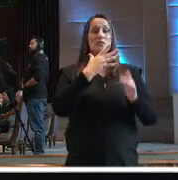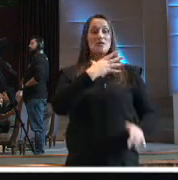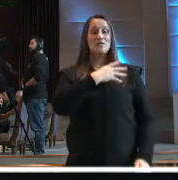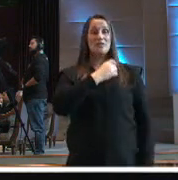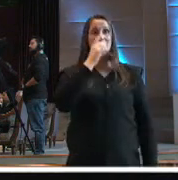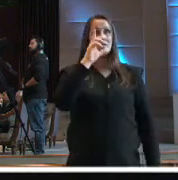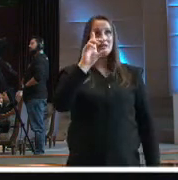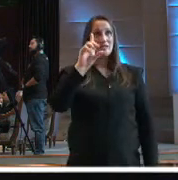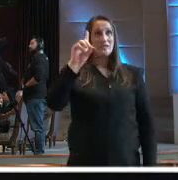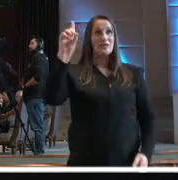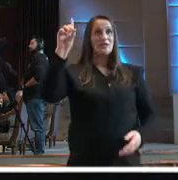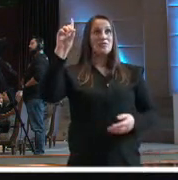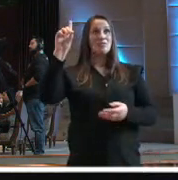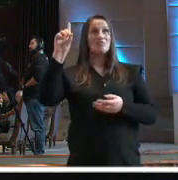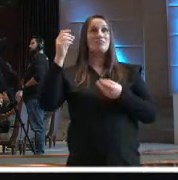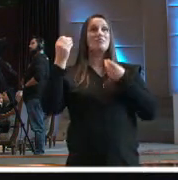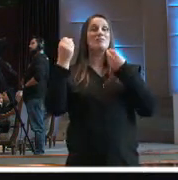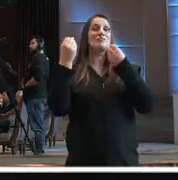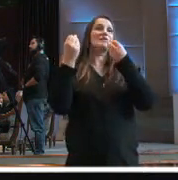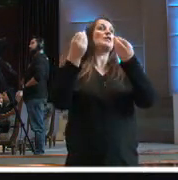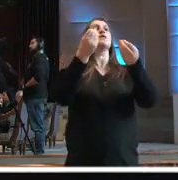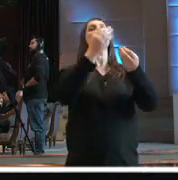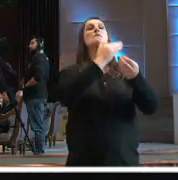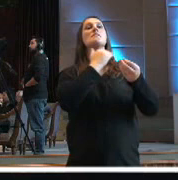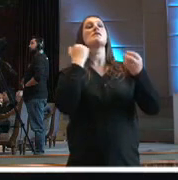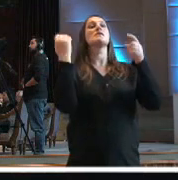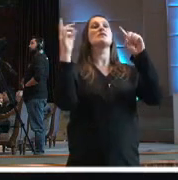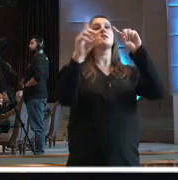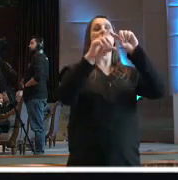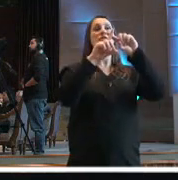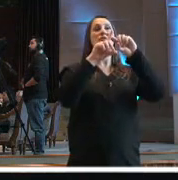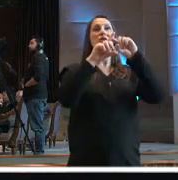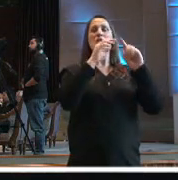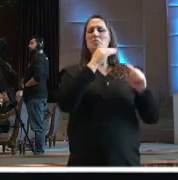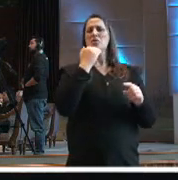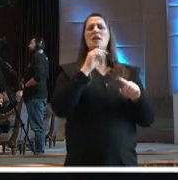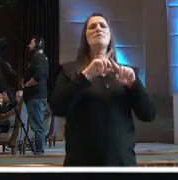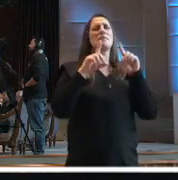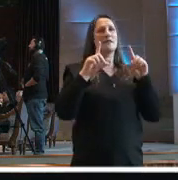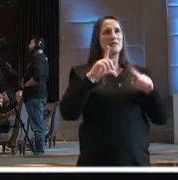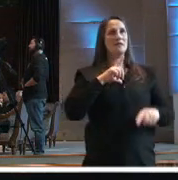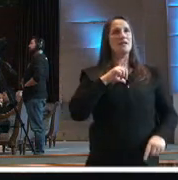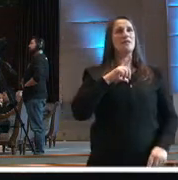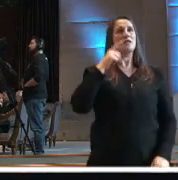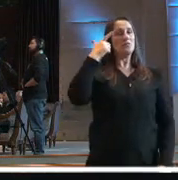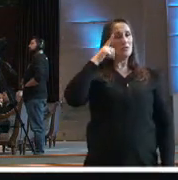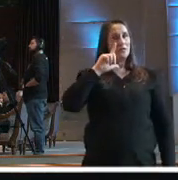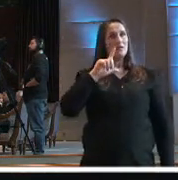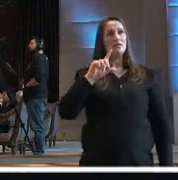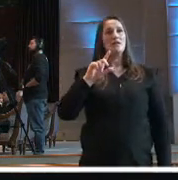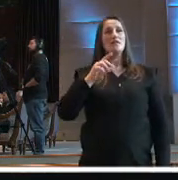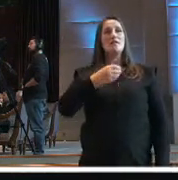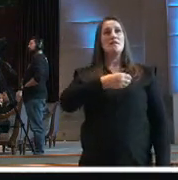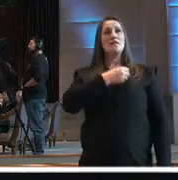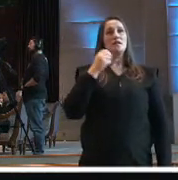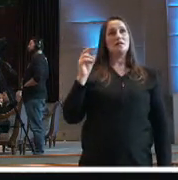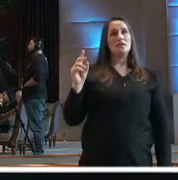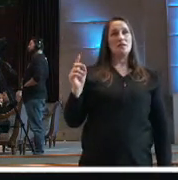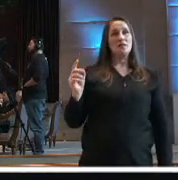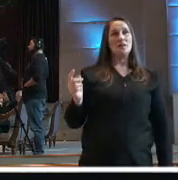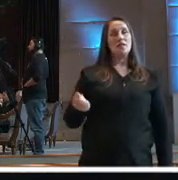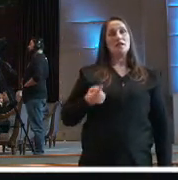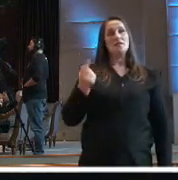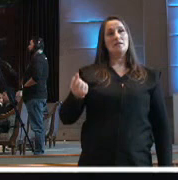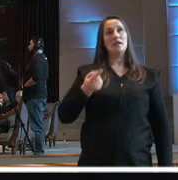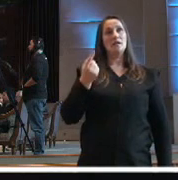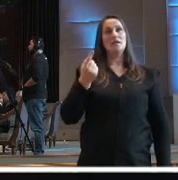que todo aquele que nele crê não pereça, mas tenha vida eterna. A razão é que